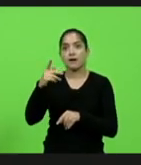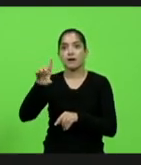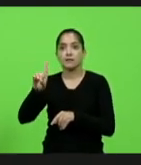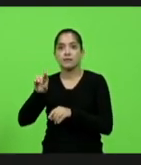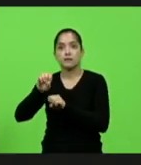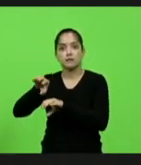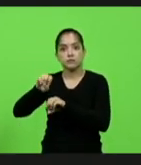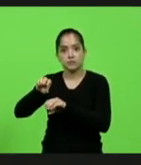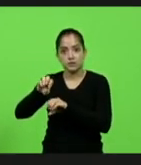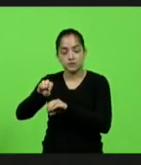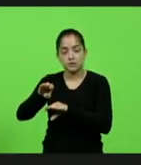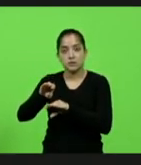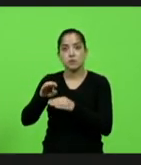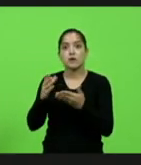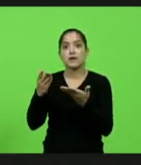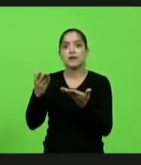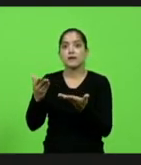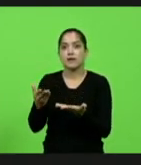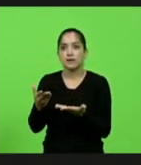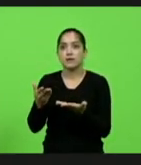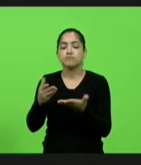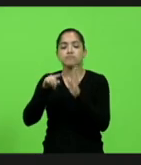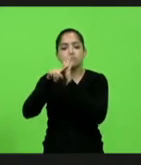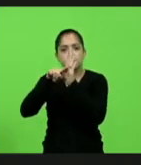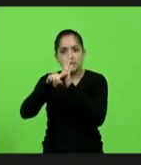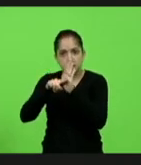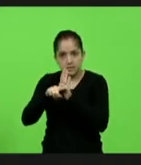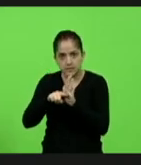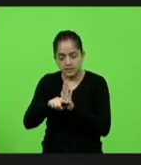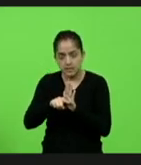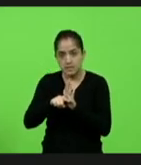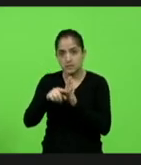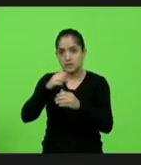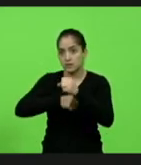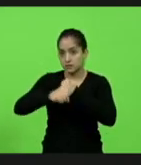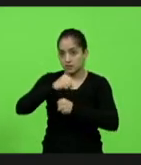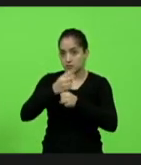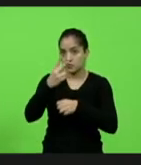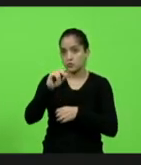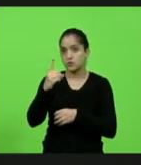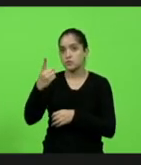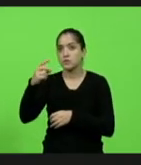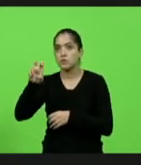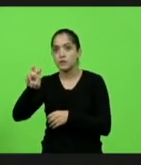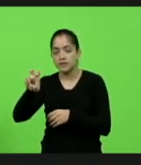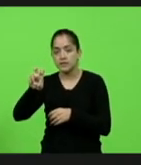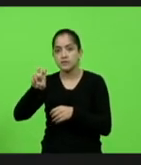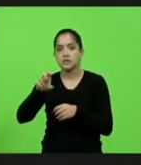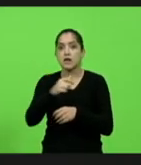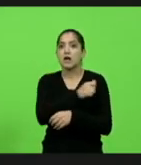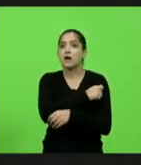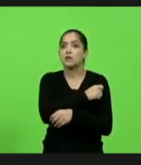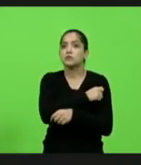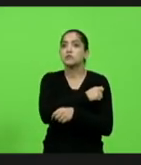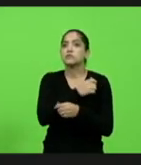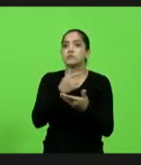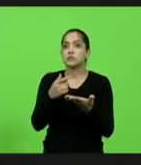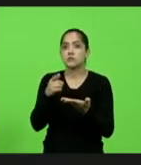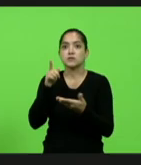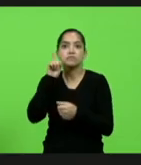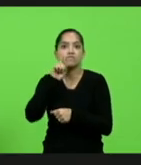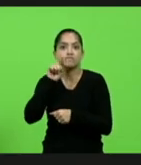Magno, ele tem uma pesquisa publicada em 2015 em relação aos estudantes domiciliares dos Estados Unidos, mostrando